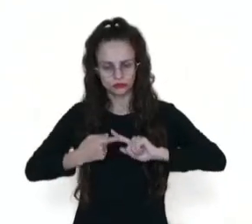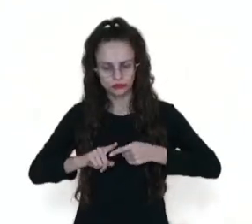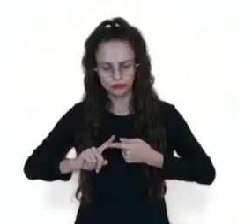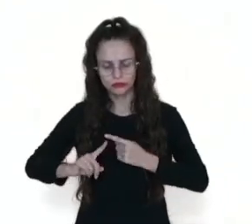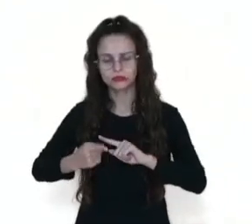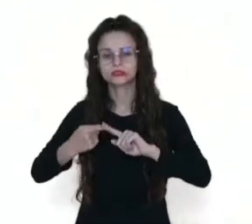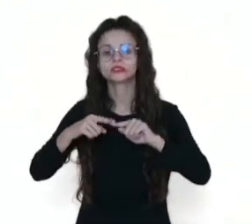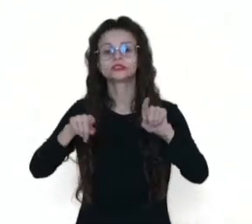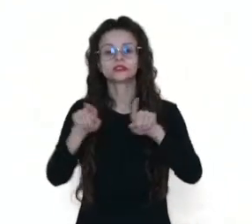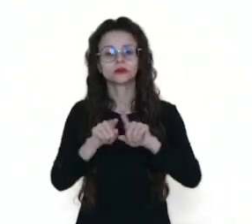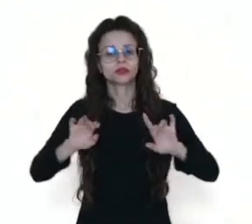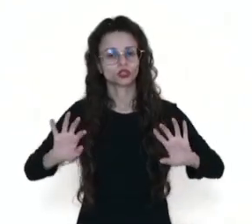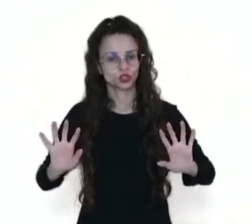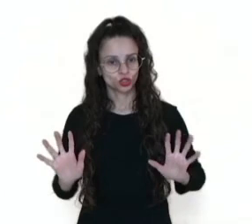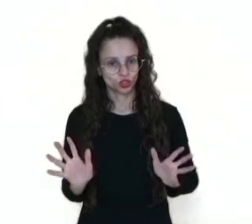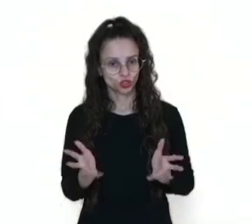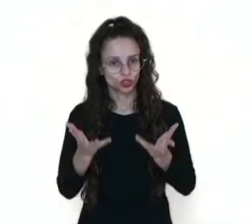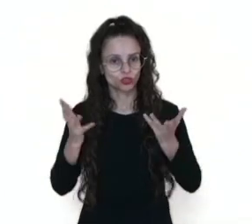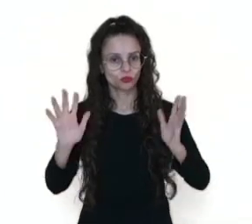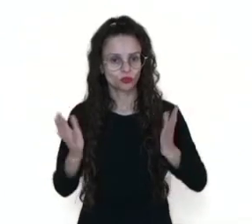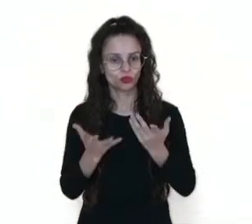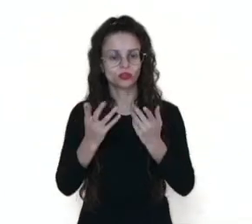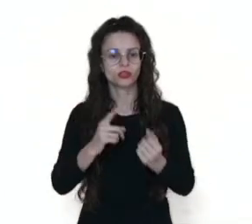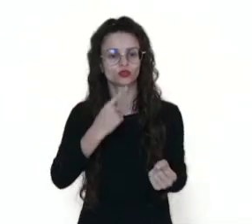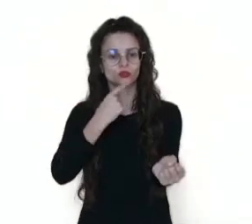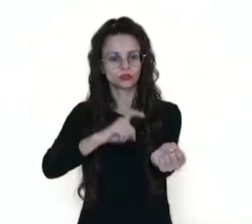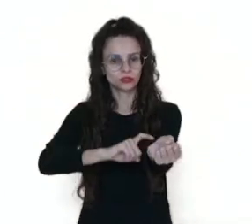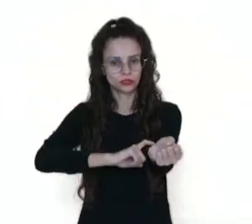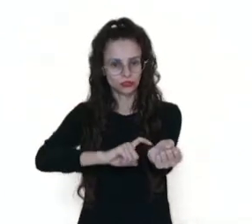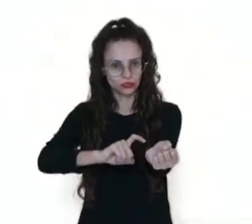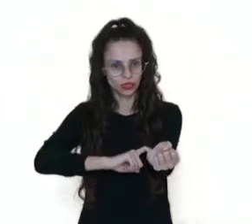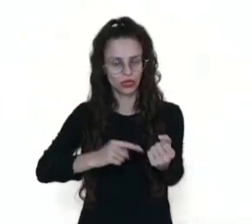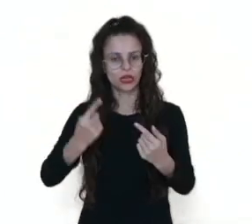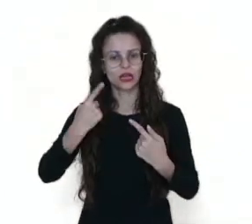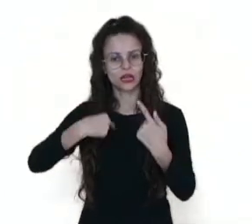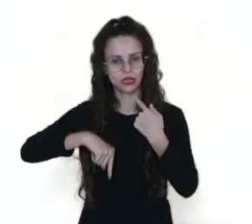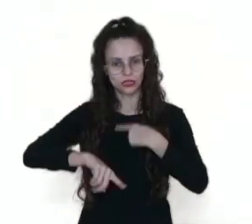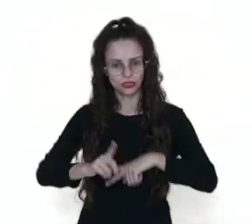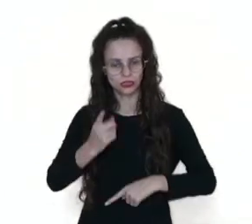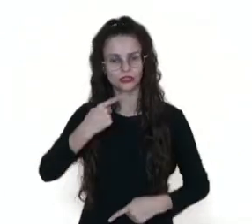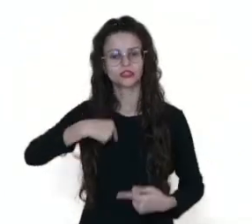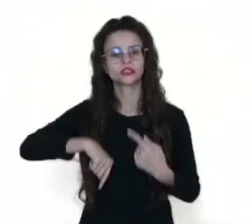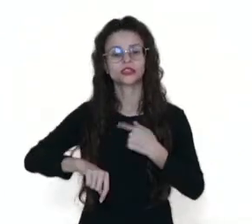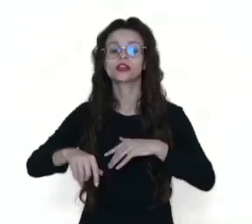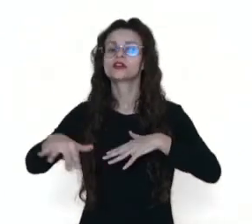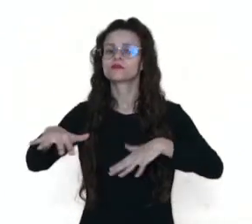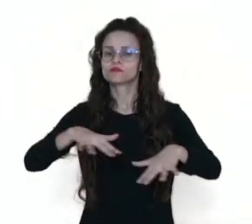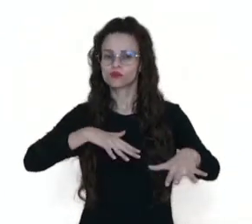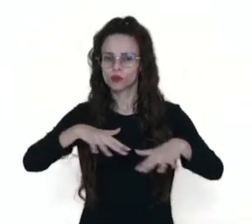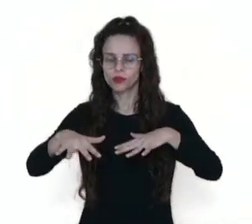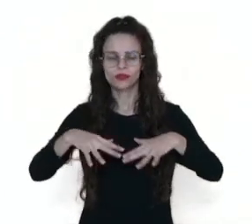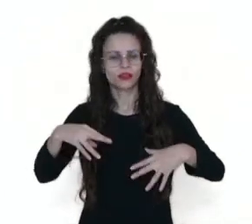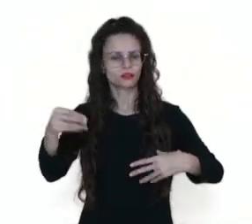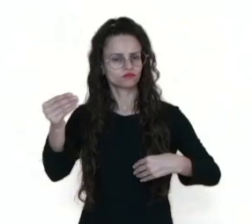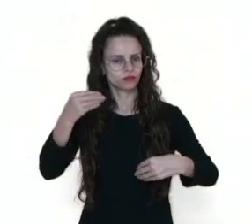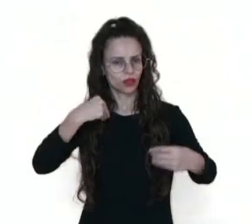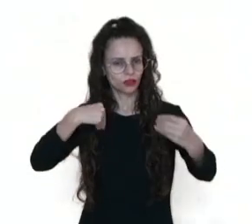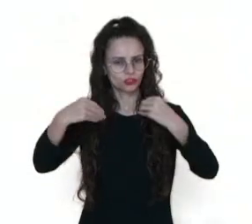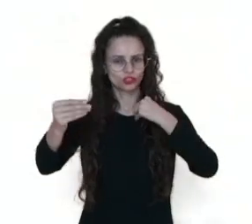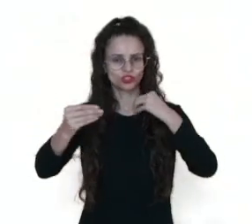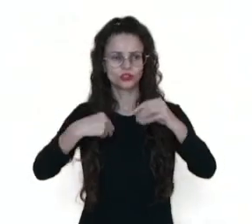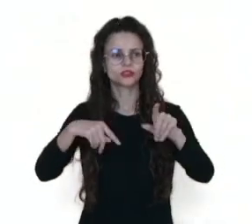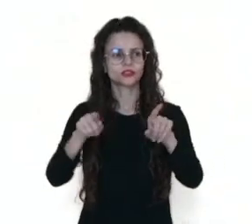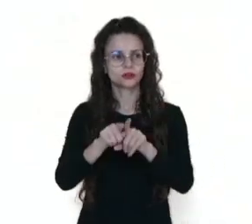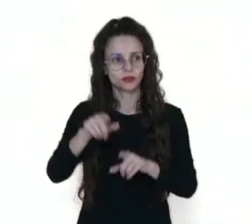articulações, estimulando a circulação sanguínea, a mobilidade, a elasticidade ou o alívio